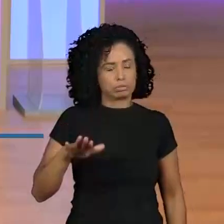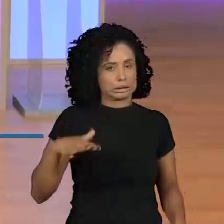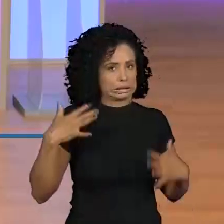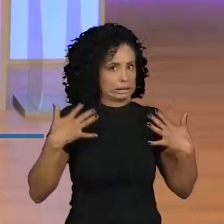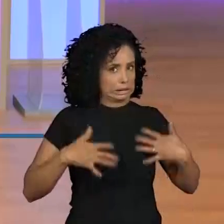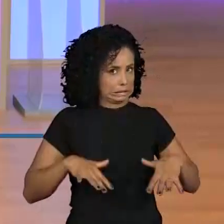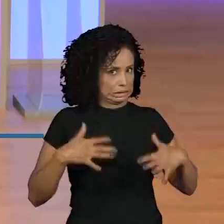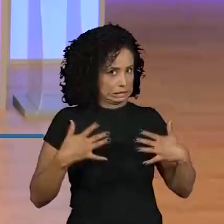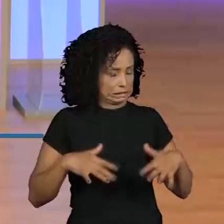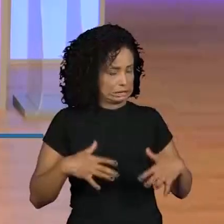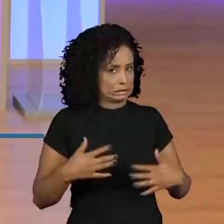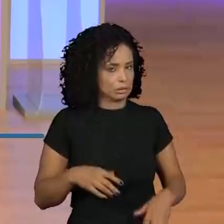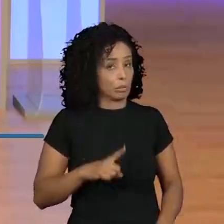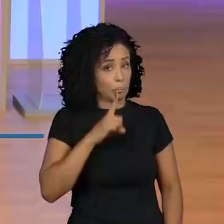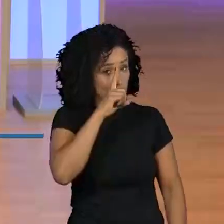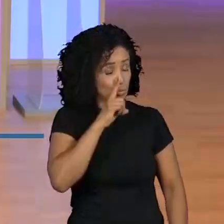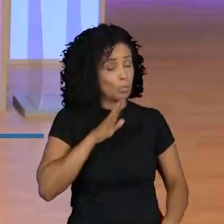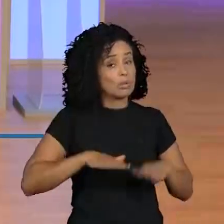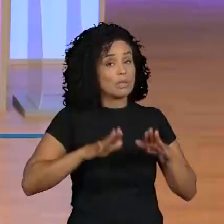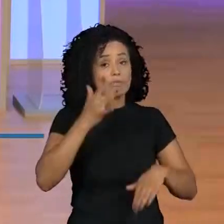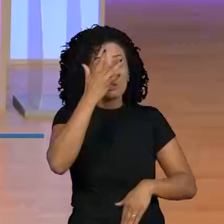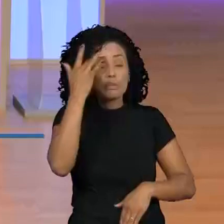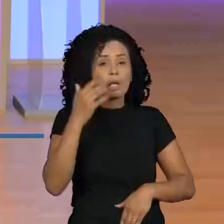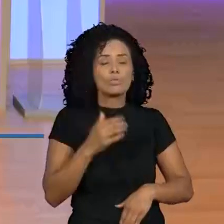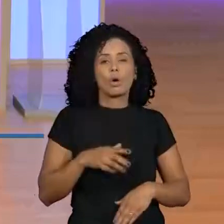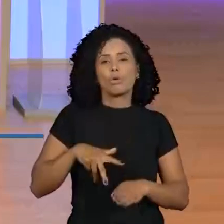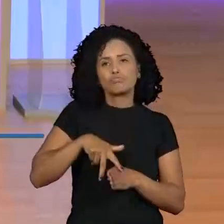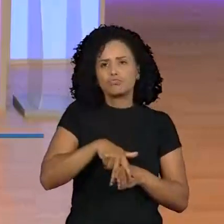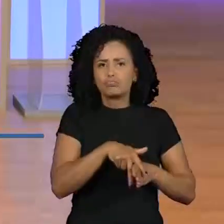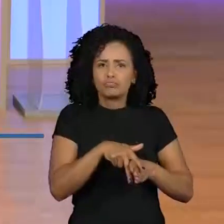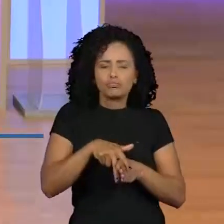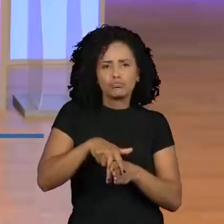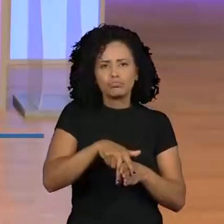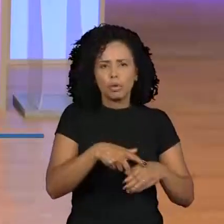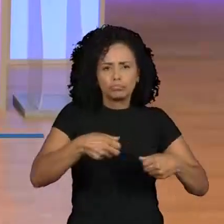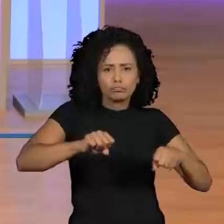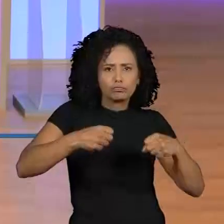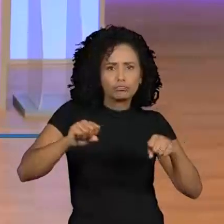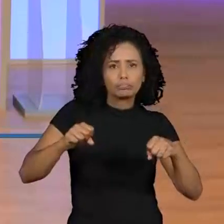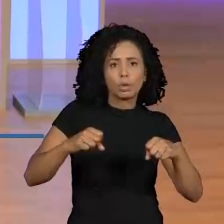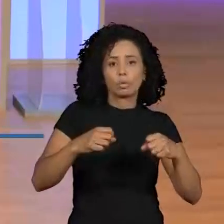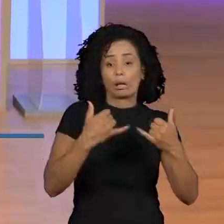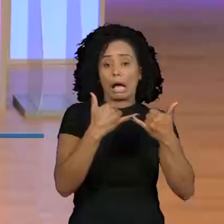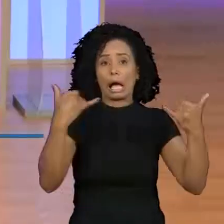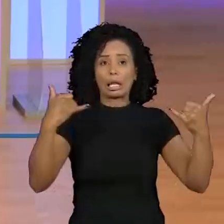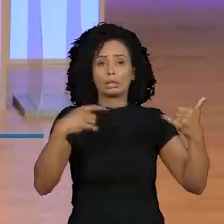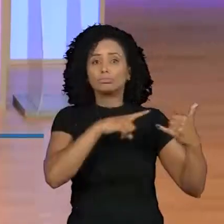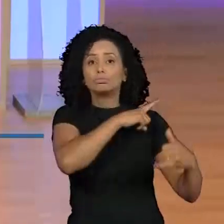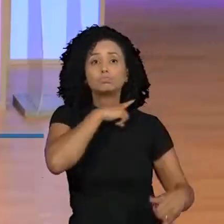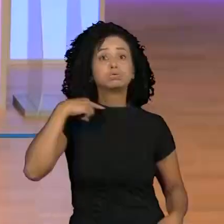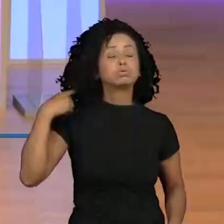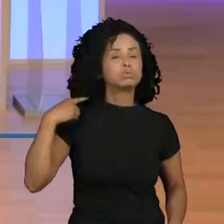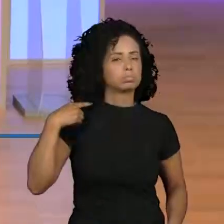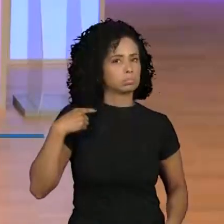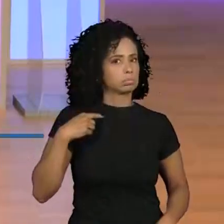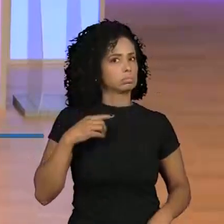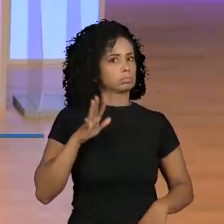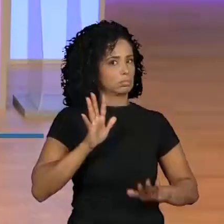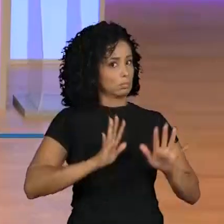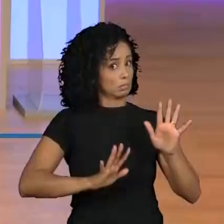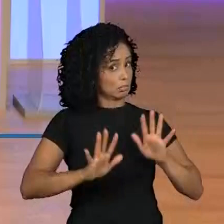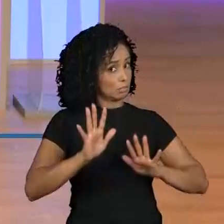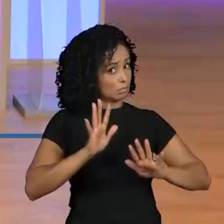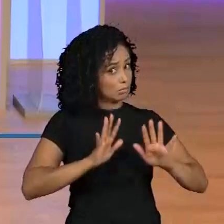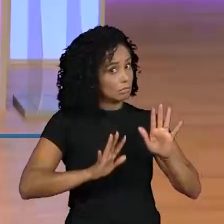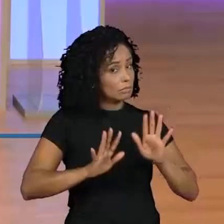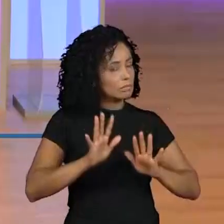tem crianças que pegam ali a pipa e começam a empinar na rua e elas esquecem que estão na rua e vão só andando e olhando para a pipa, mas